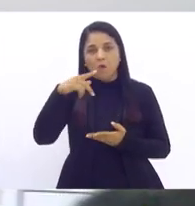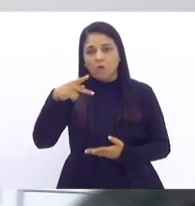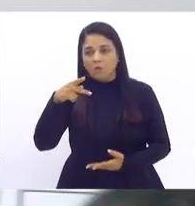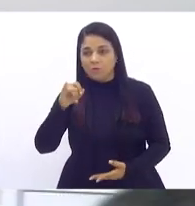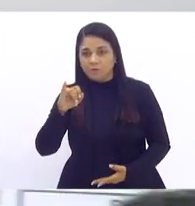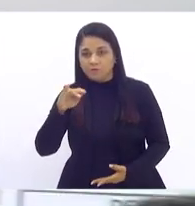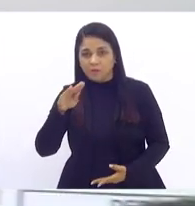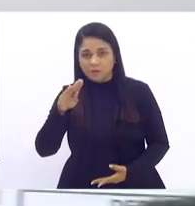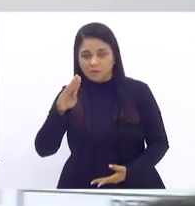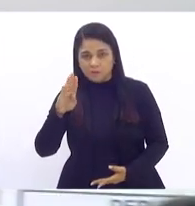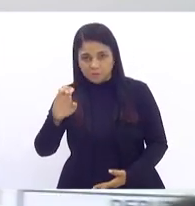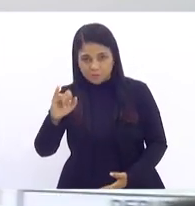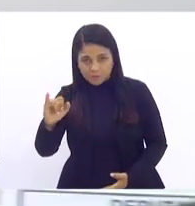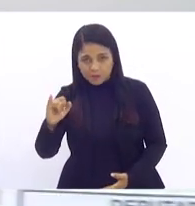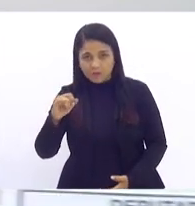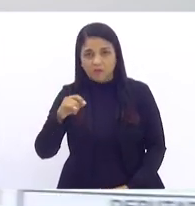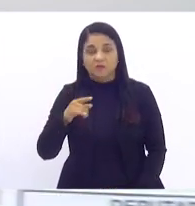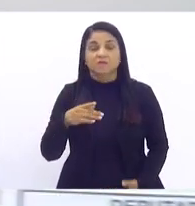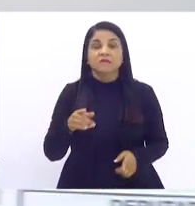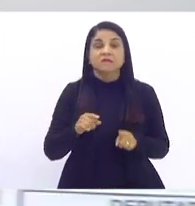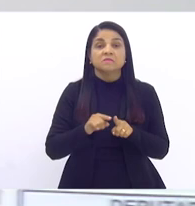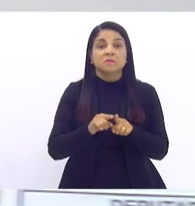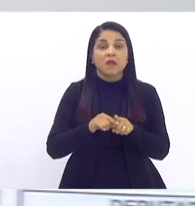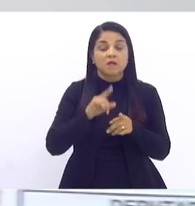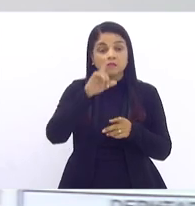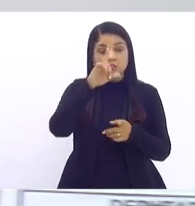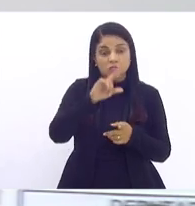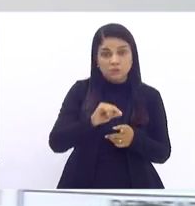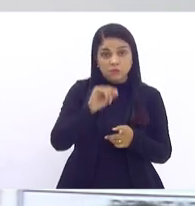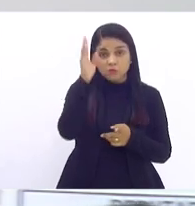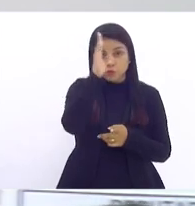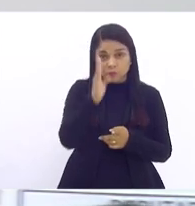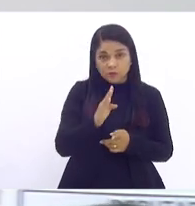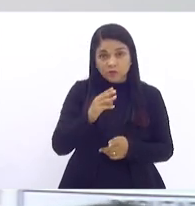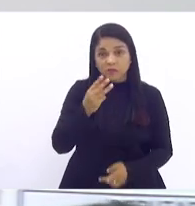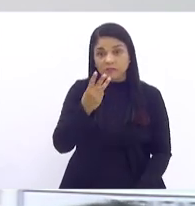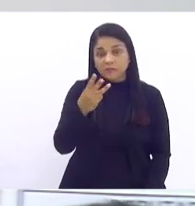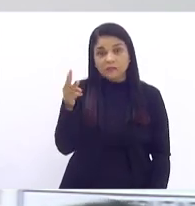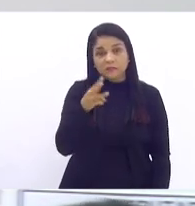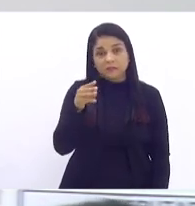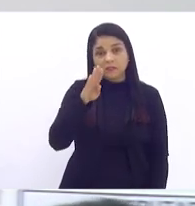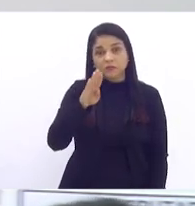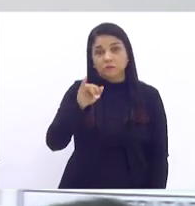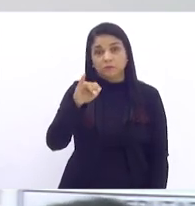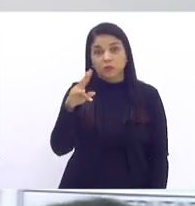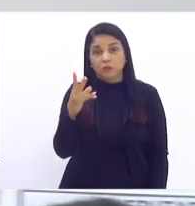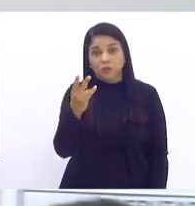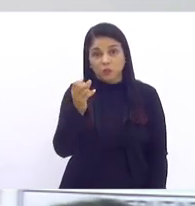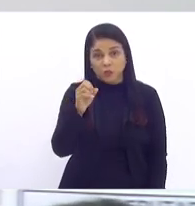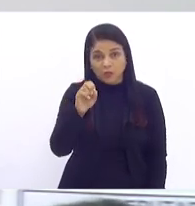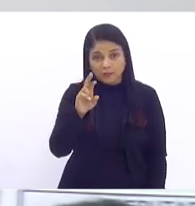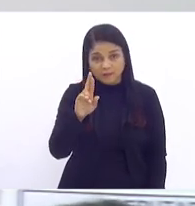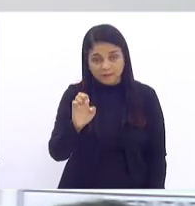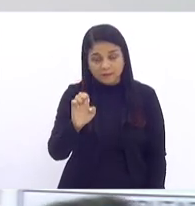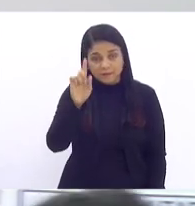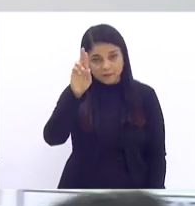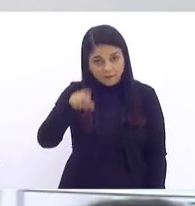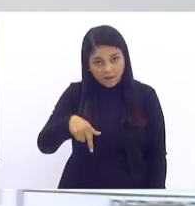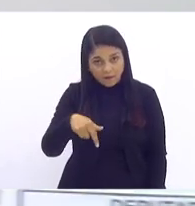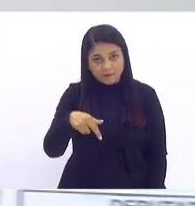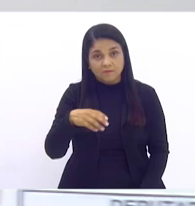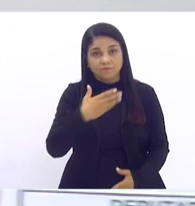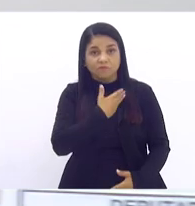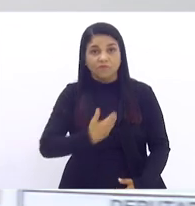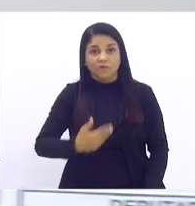e por outro lado nós temos uma queda de arrecadação no país de aumento de 33 bilhões de reais no governo federal